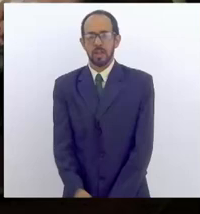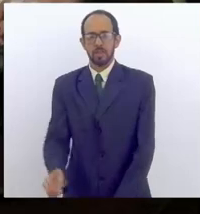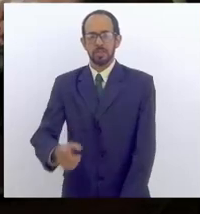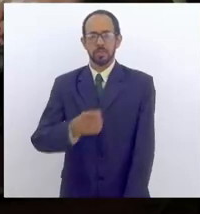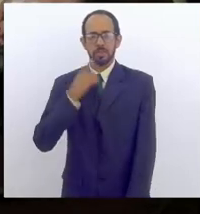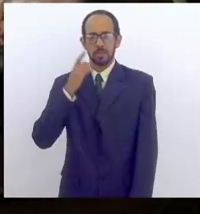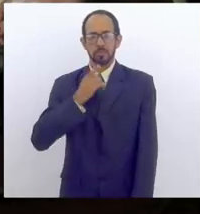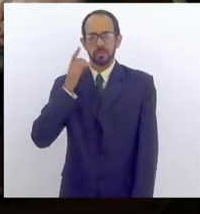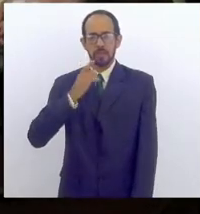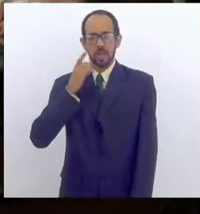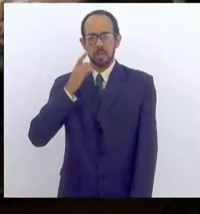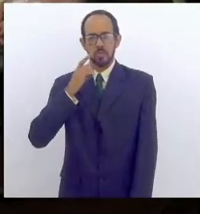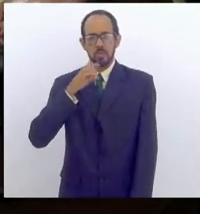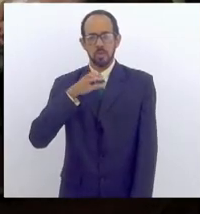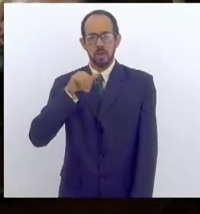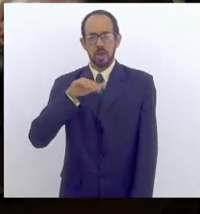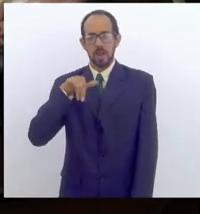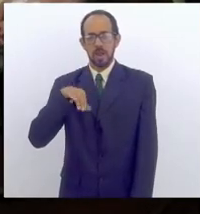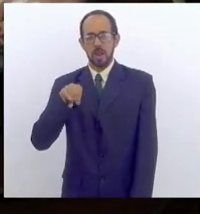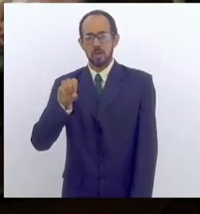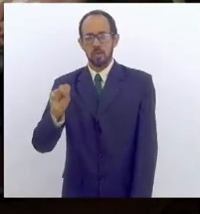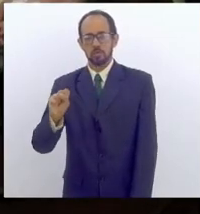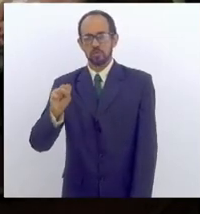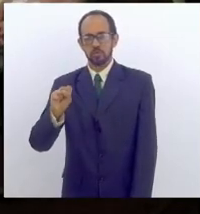Deputado Carlos Macedo.